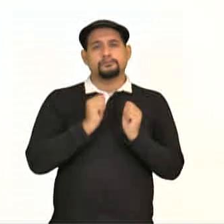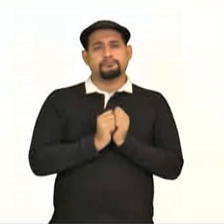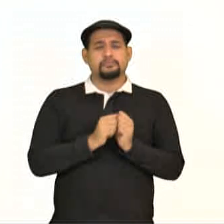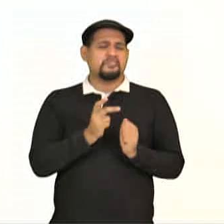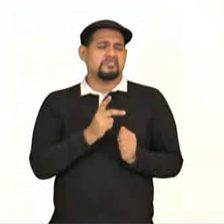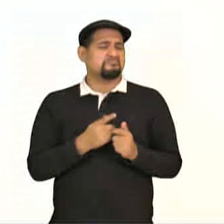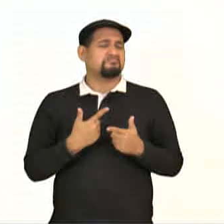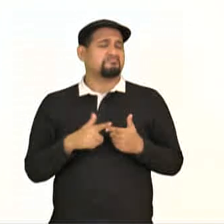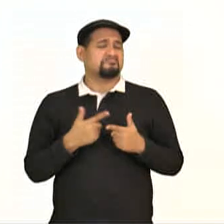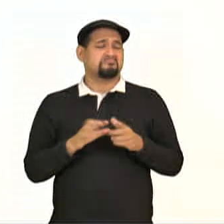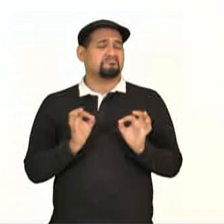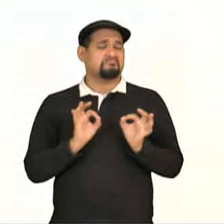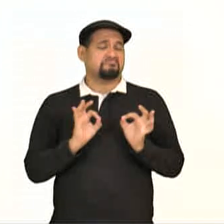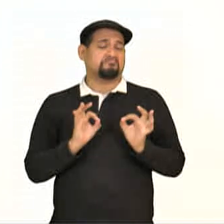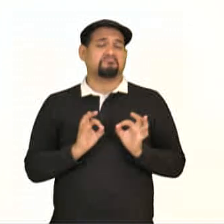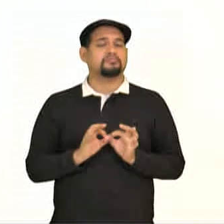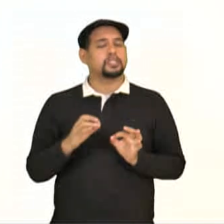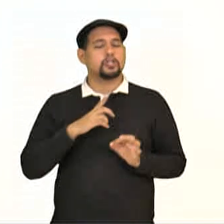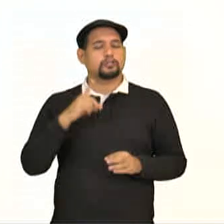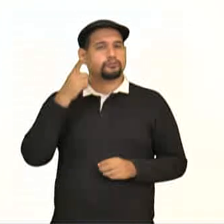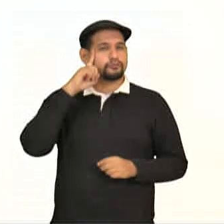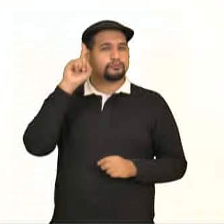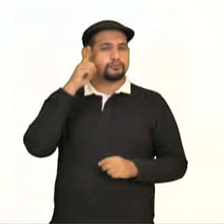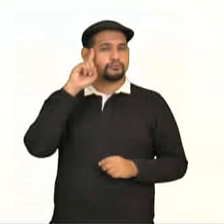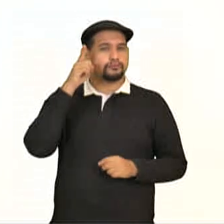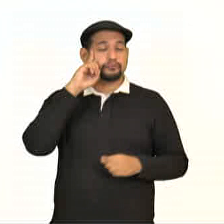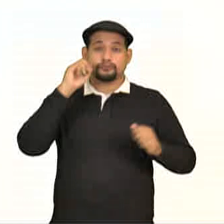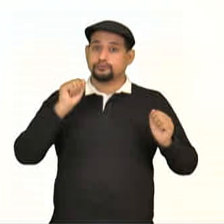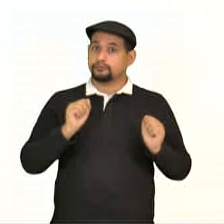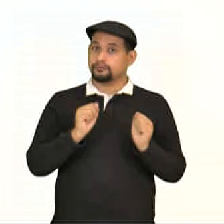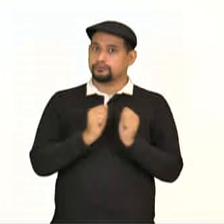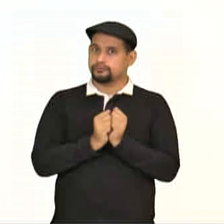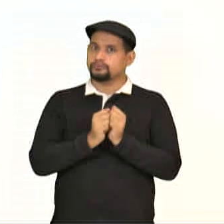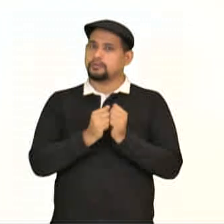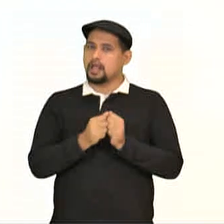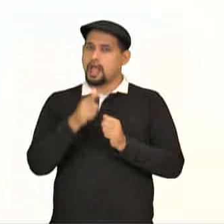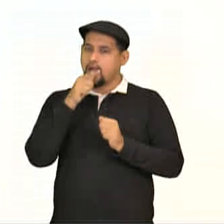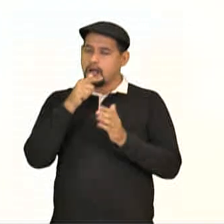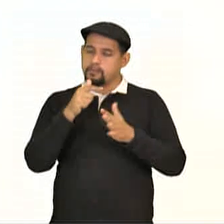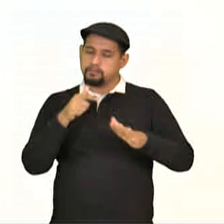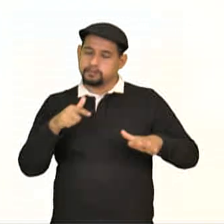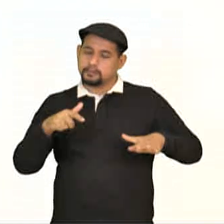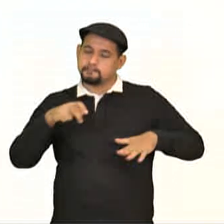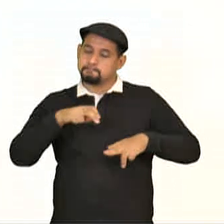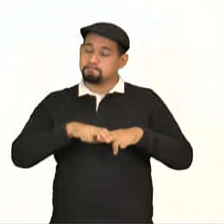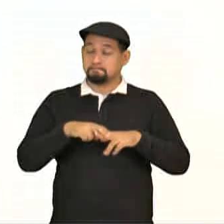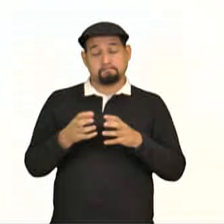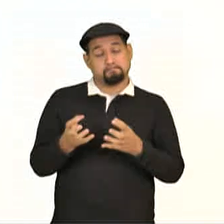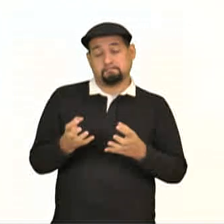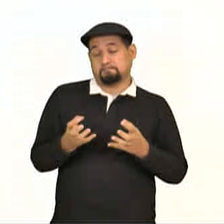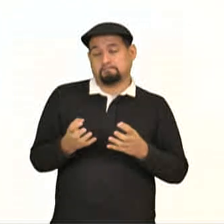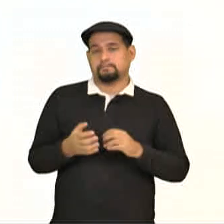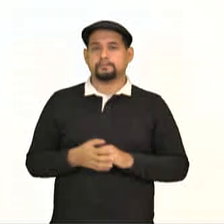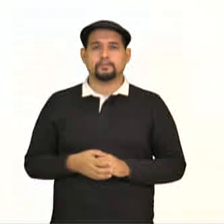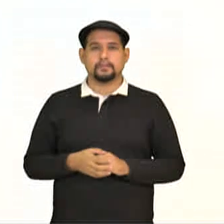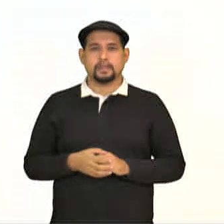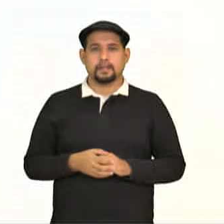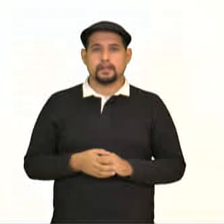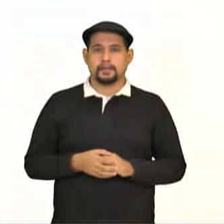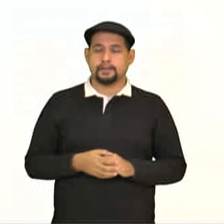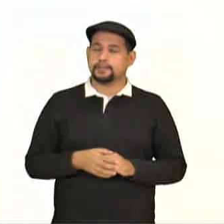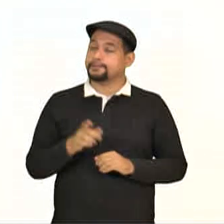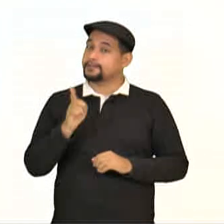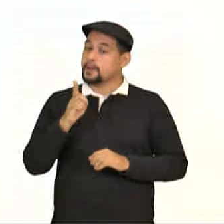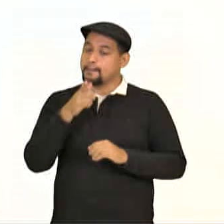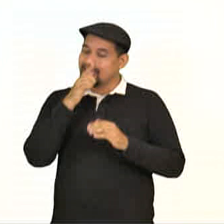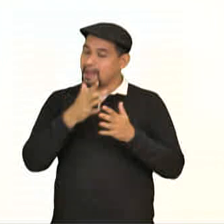não esquentassem. Iria todos os dias com o Márcio à beira-mar, se ele quisesse. Beira-rio,